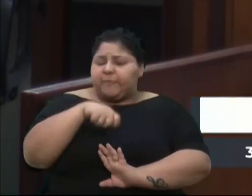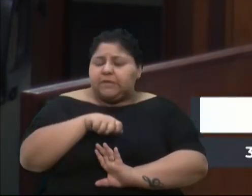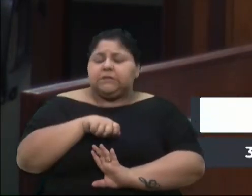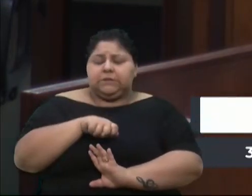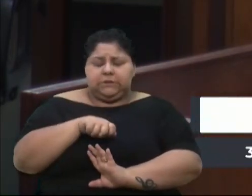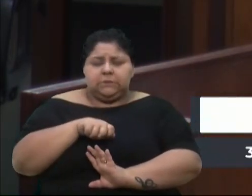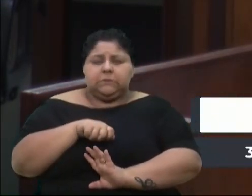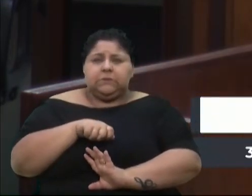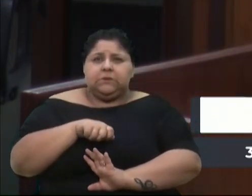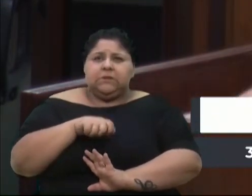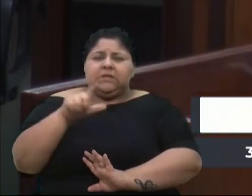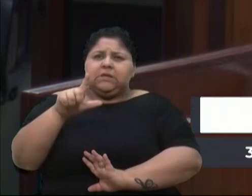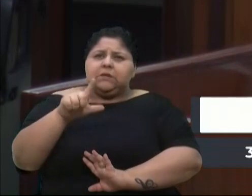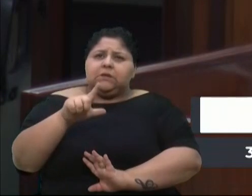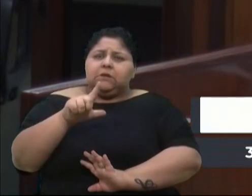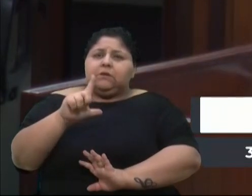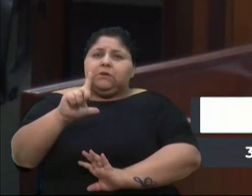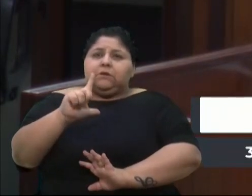Teriam